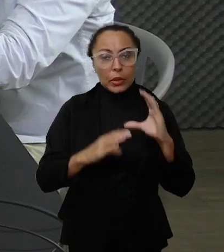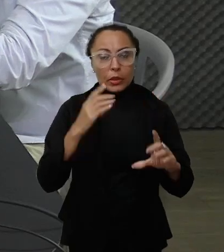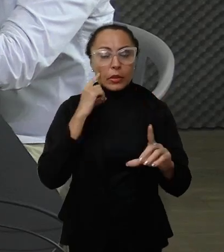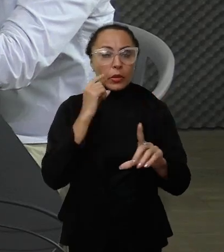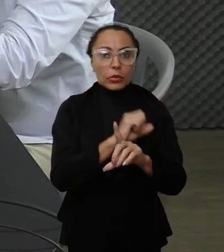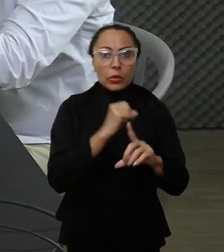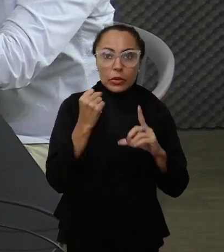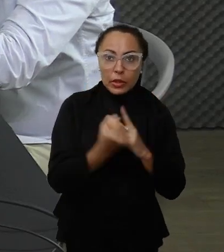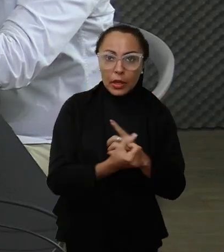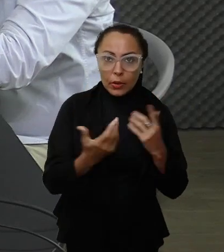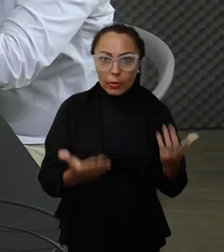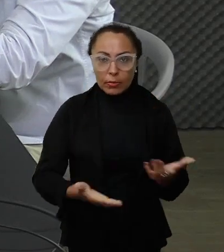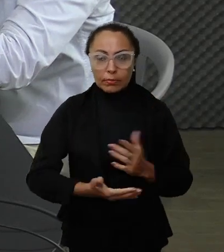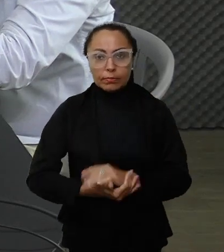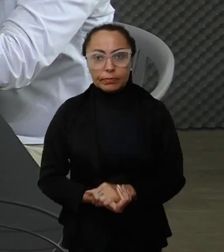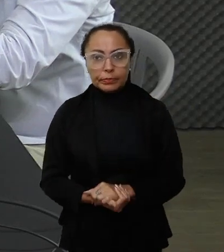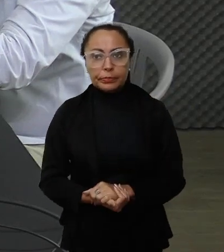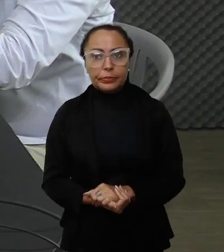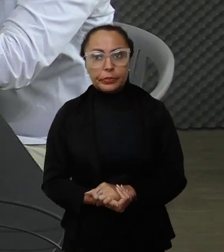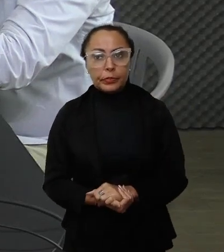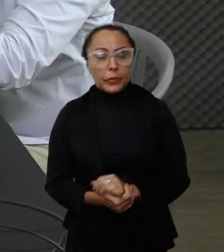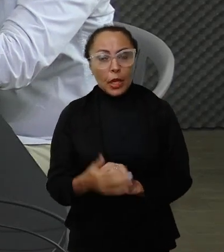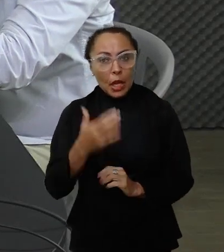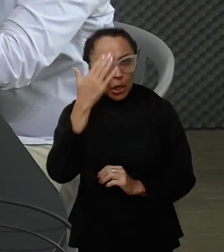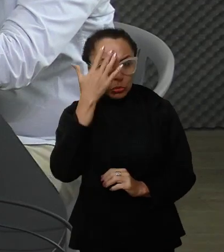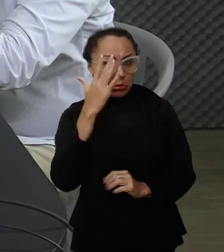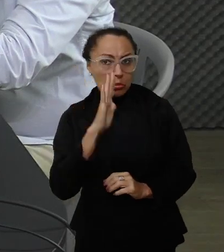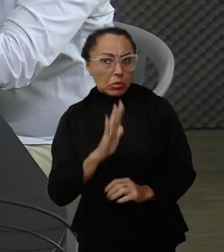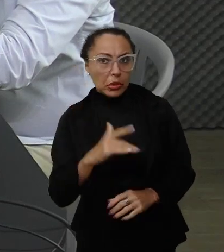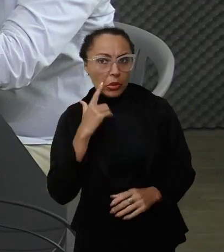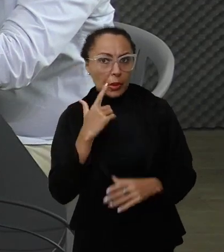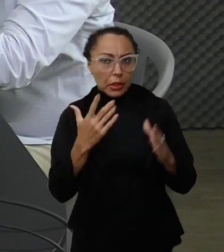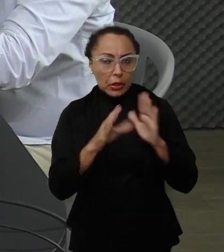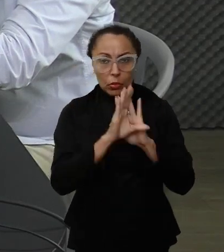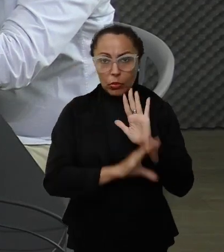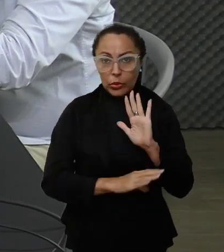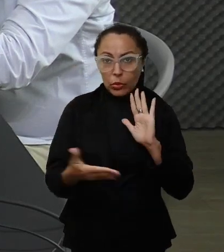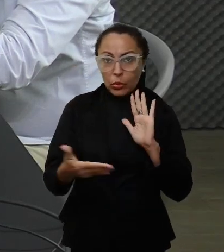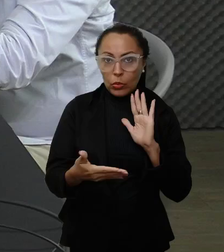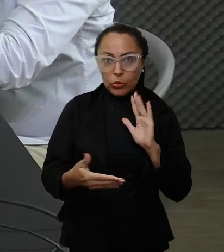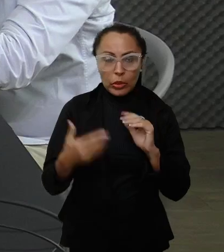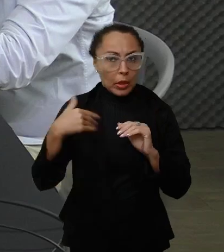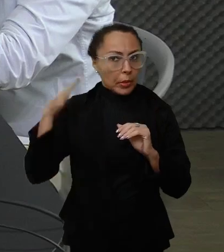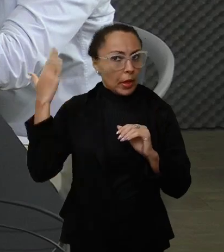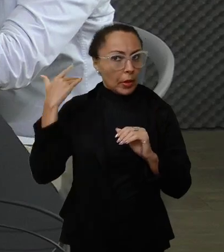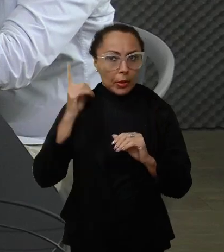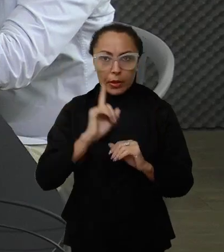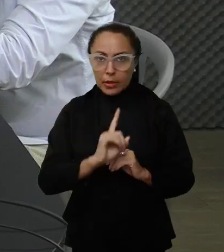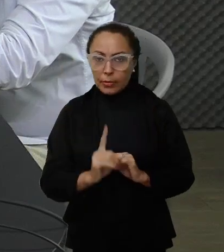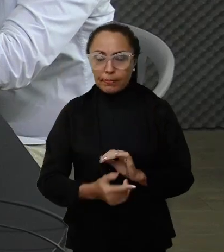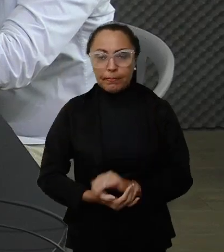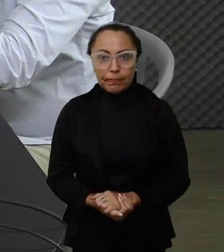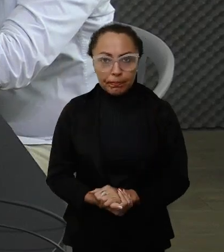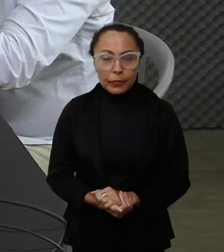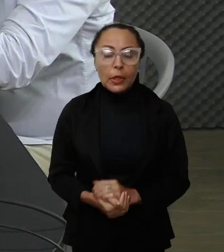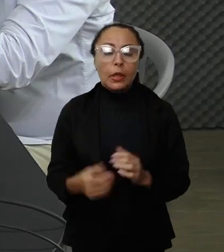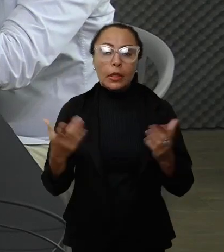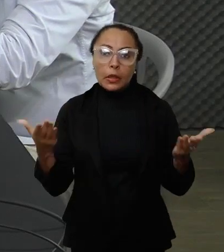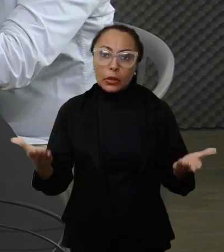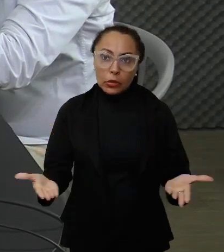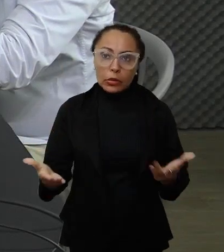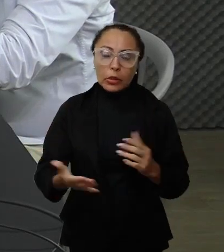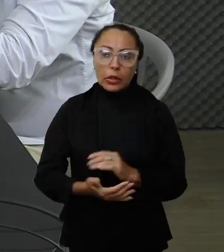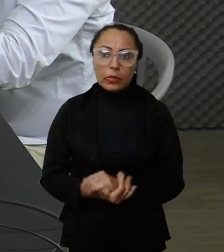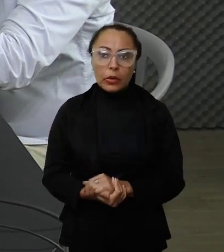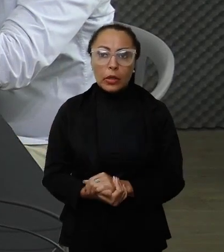na formação de profissionais de comunicação Veja, social. eu não sei como é que está o currículo hoje. Na minha época, não. Não, inclusive,